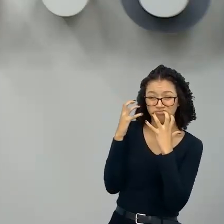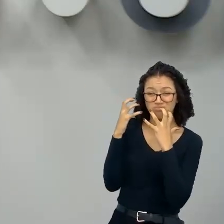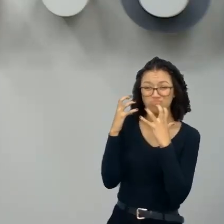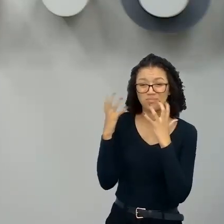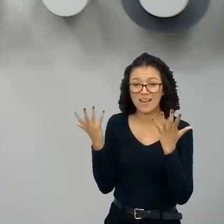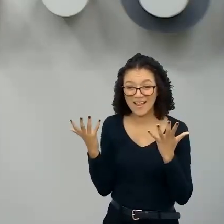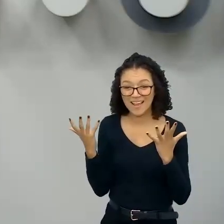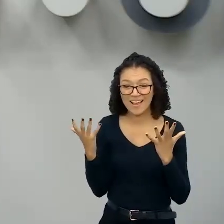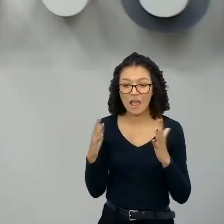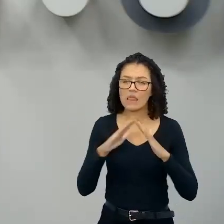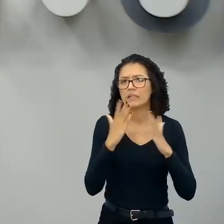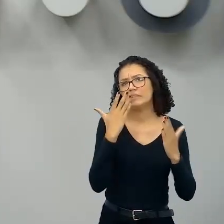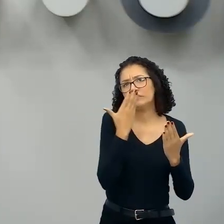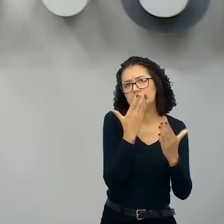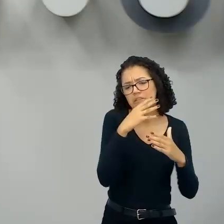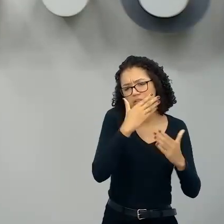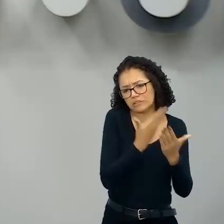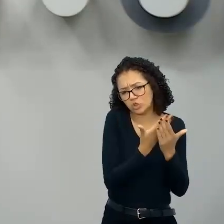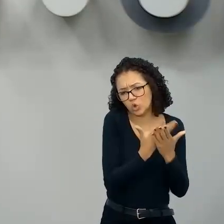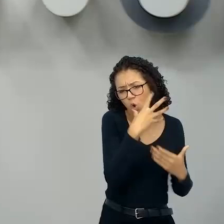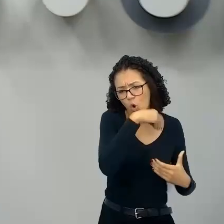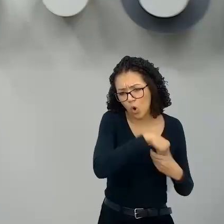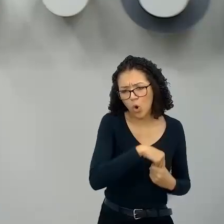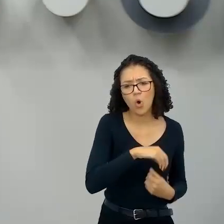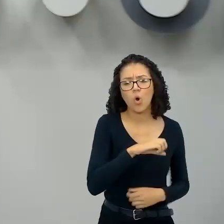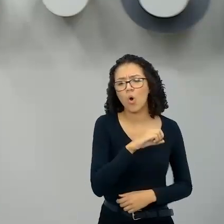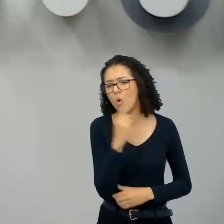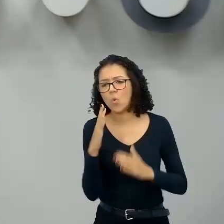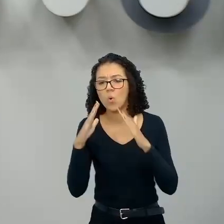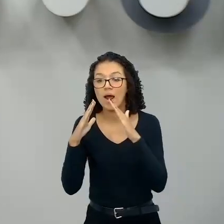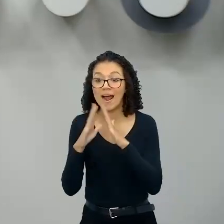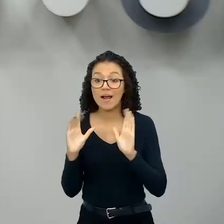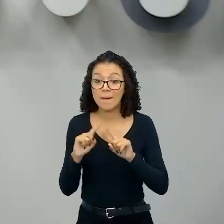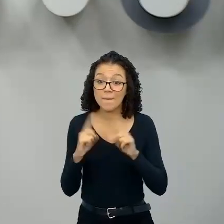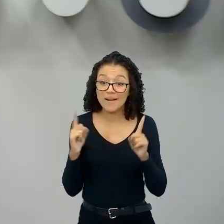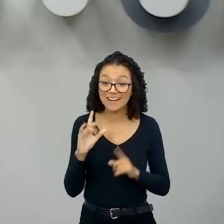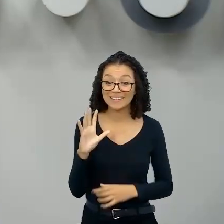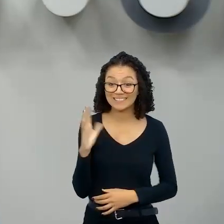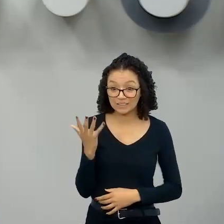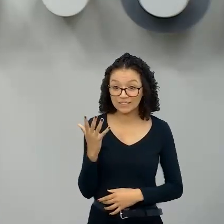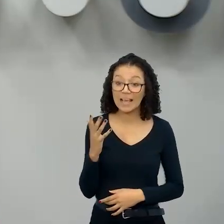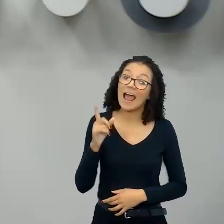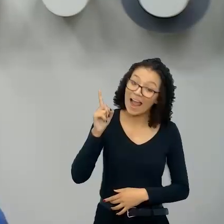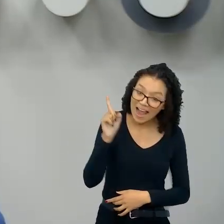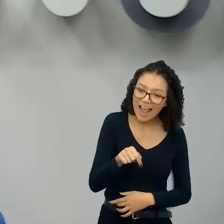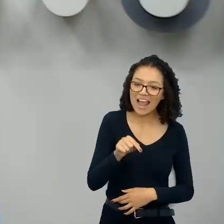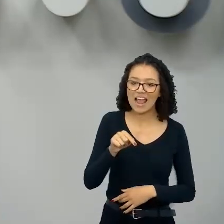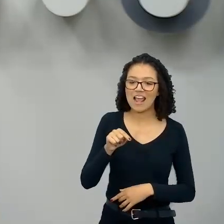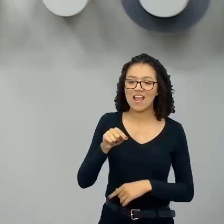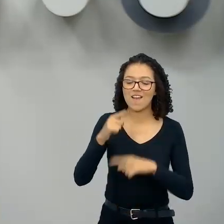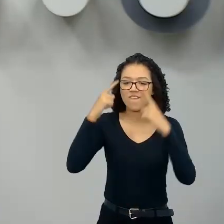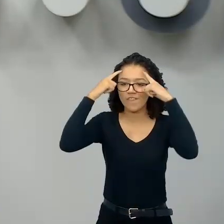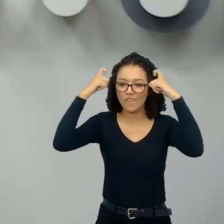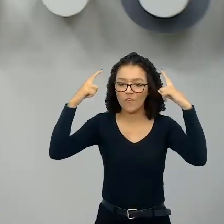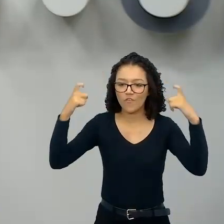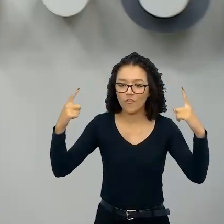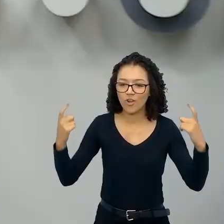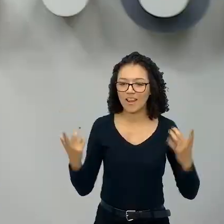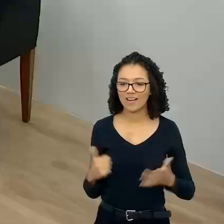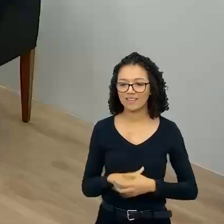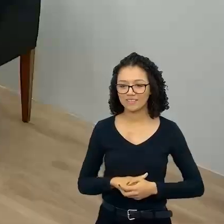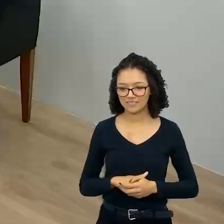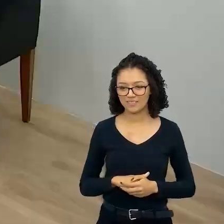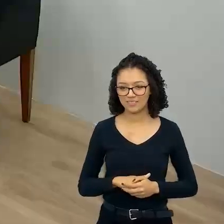de escola ou de comportamento, passa também a ser considerado como uma violência contra esse jovem, contra essa